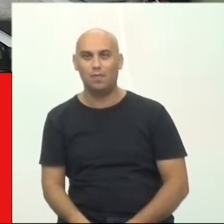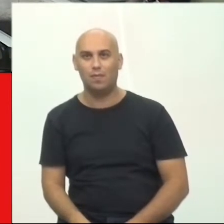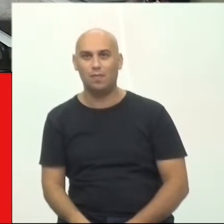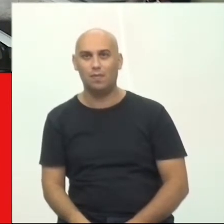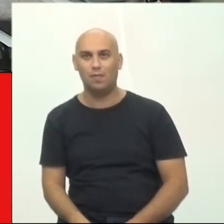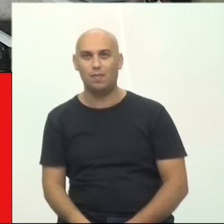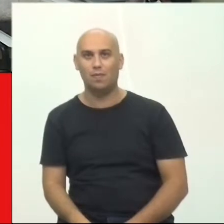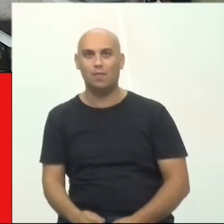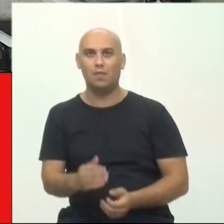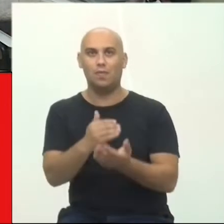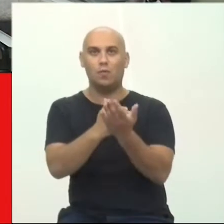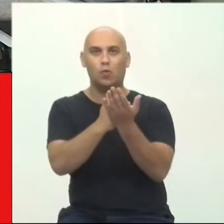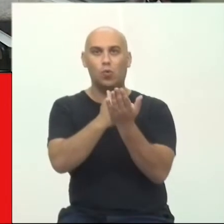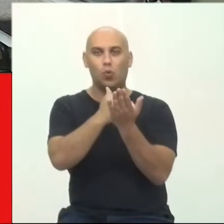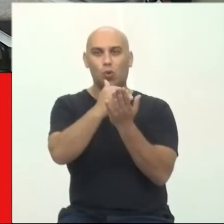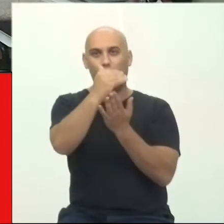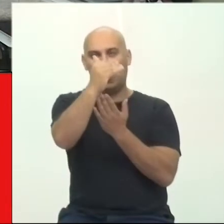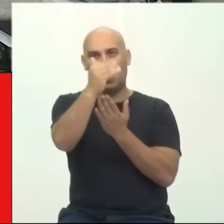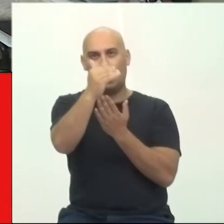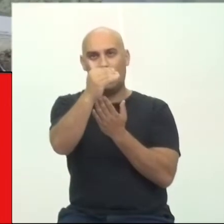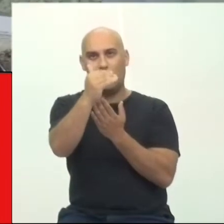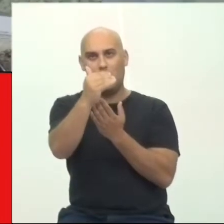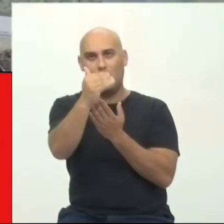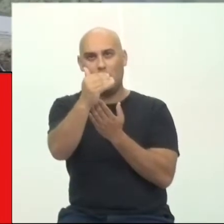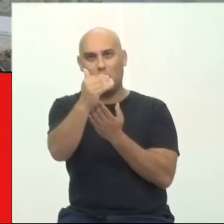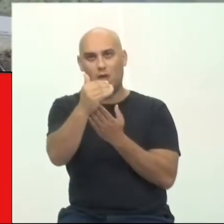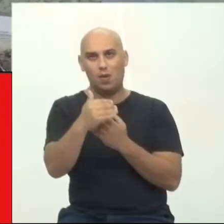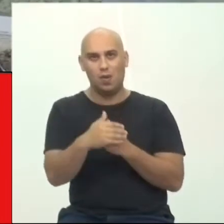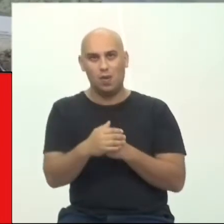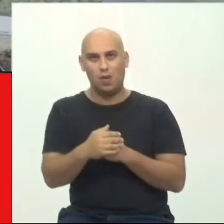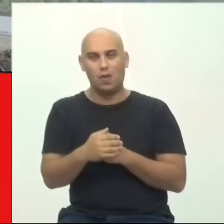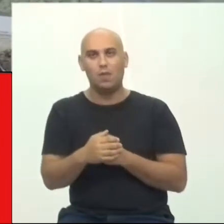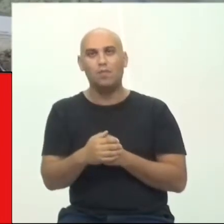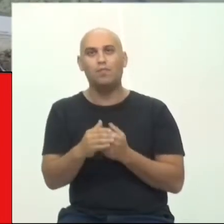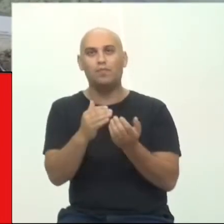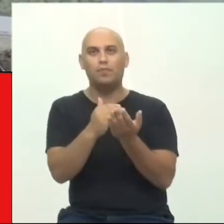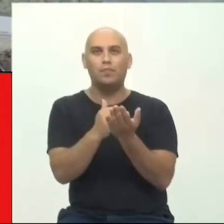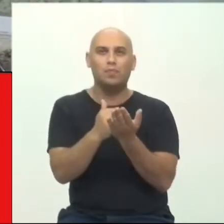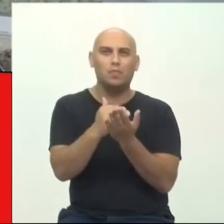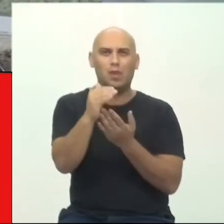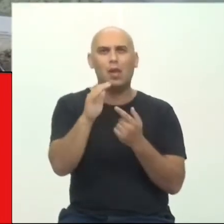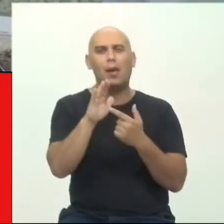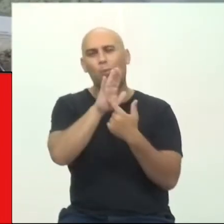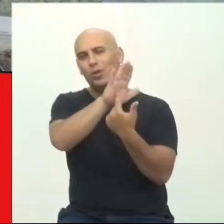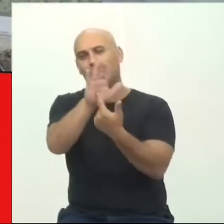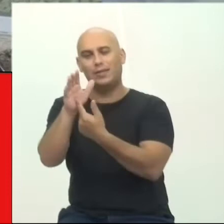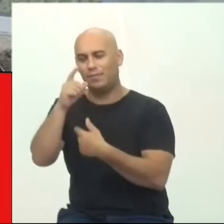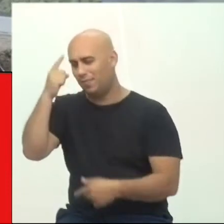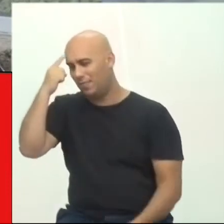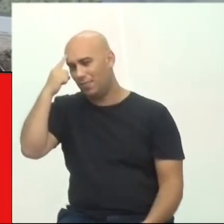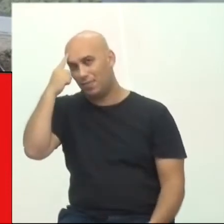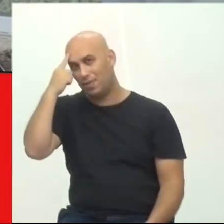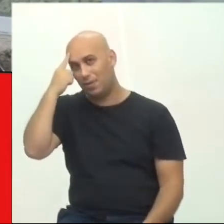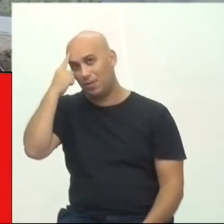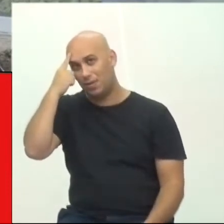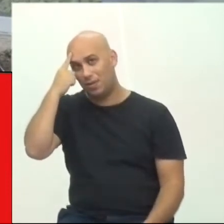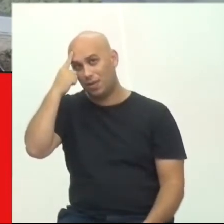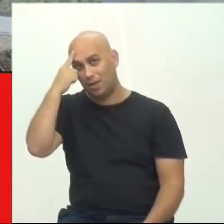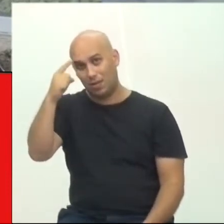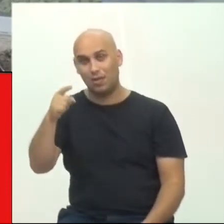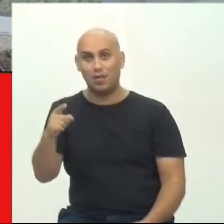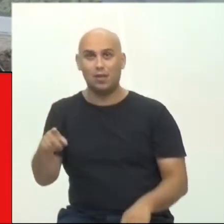mostragem ali do projeto, eu não estava aqui. E aí eu fiquei pensando, o acesso à